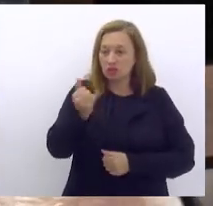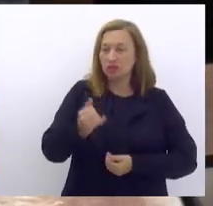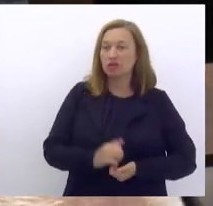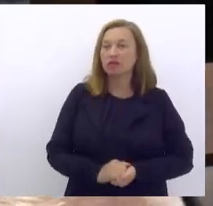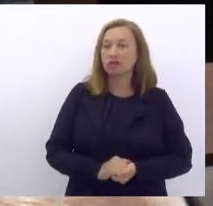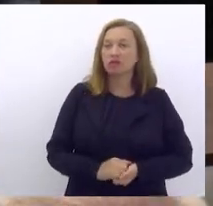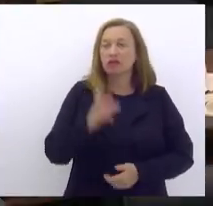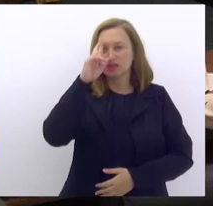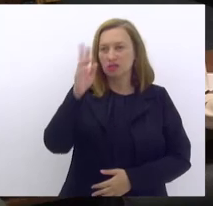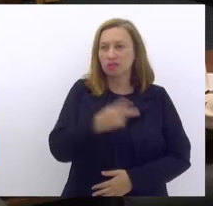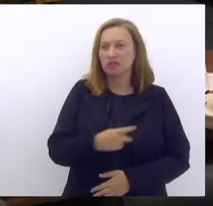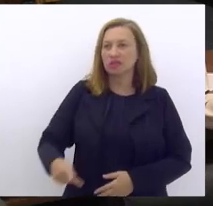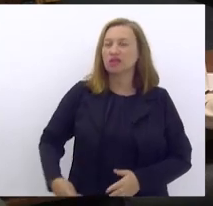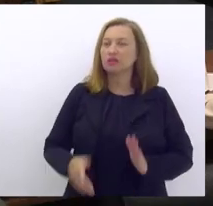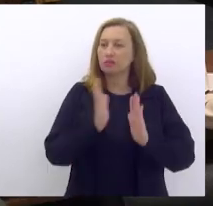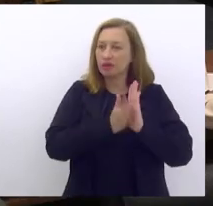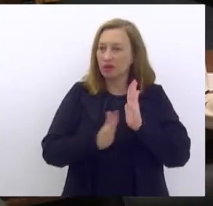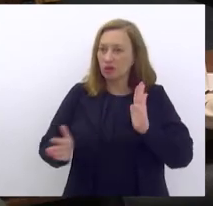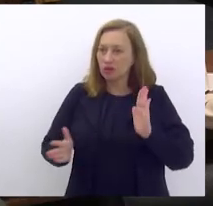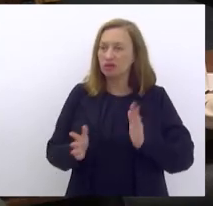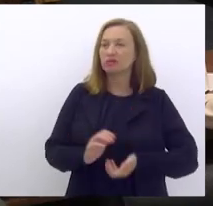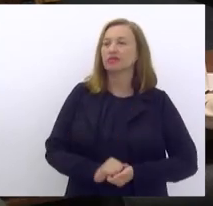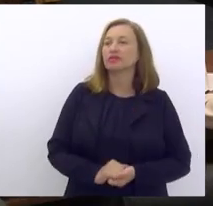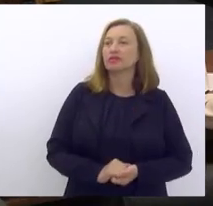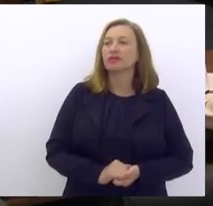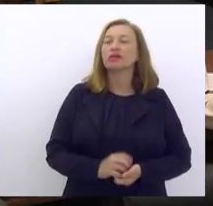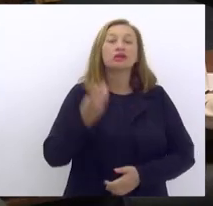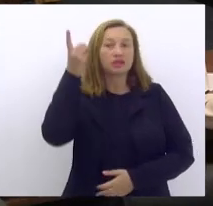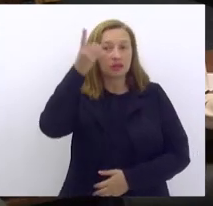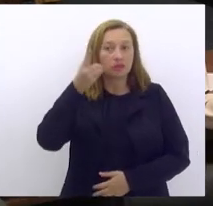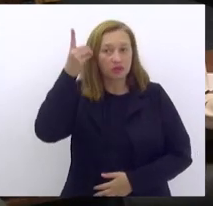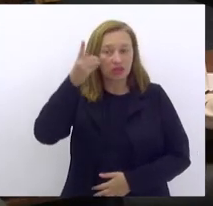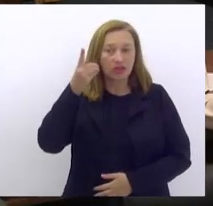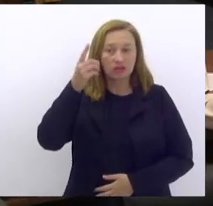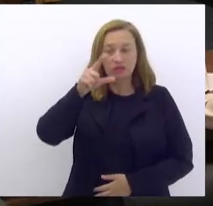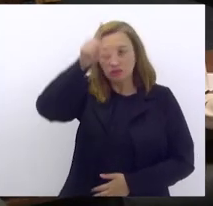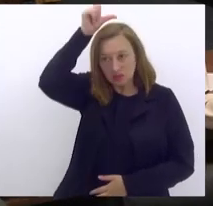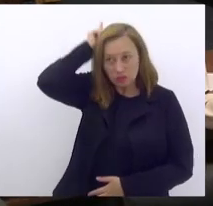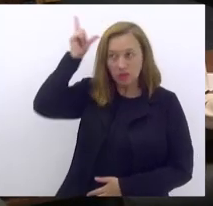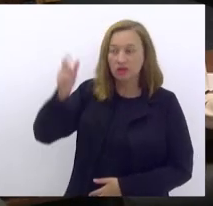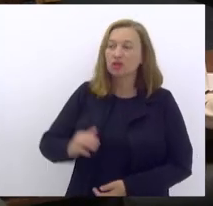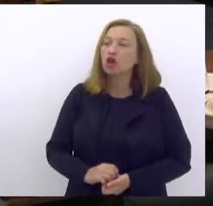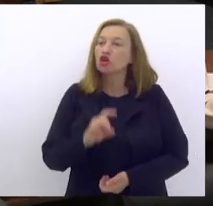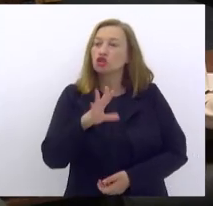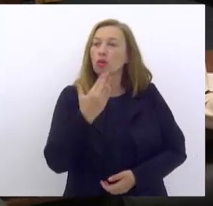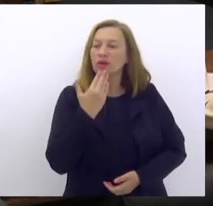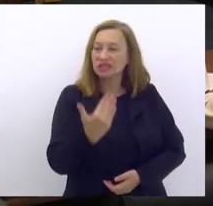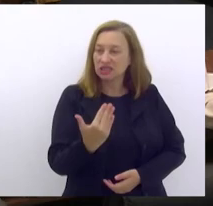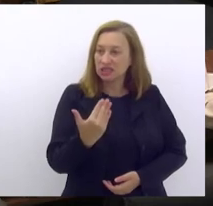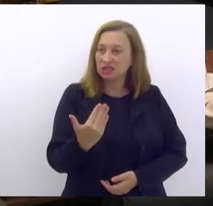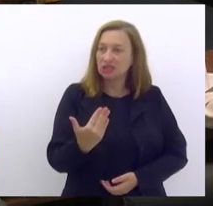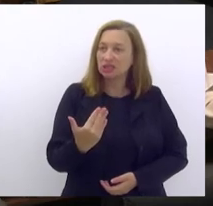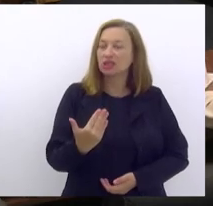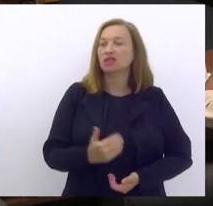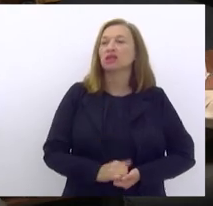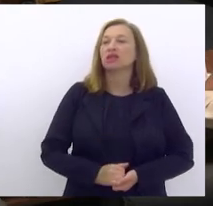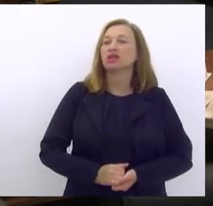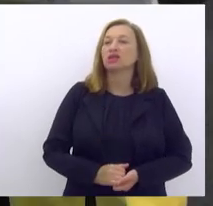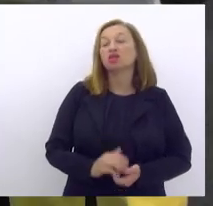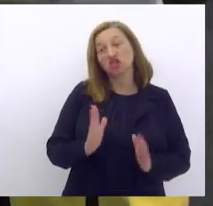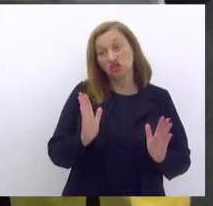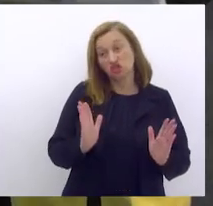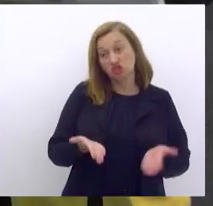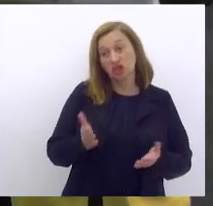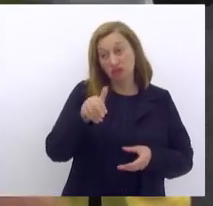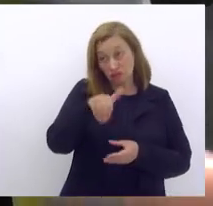Senhor presidente, pela ordem. Pela ordem, nosso nobre deputado Luiz Paulo da Rocha. É só para pedir, já que já